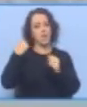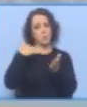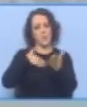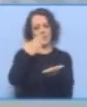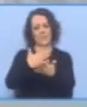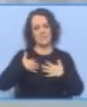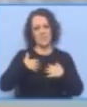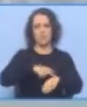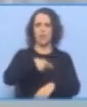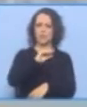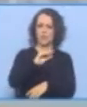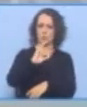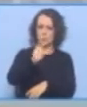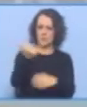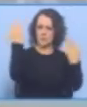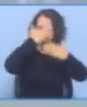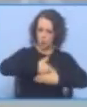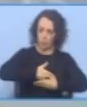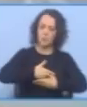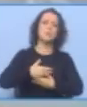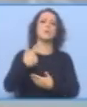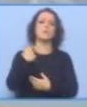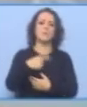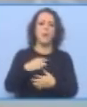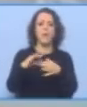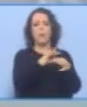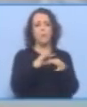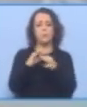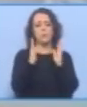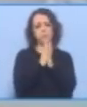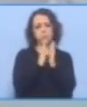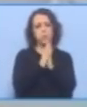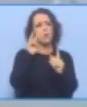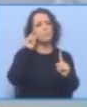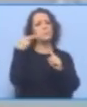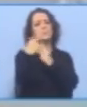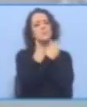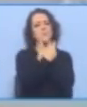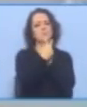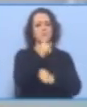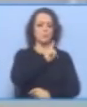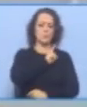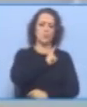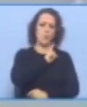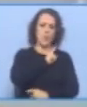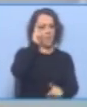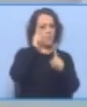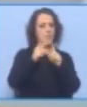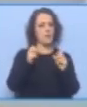às 22h45, conta com o contributo dos vários colaboradores da Eclésia, com as suas perspectivas pessoais